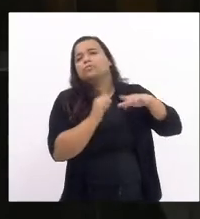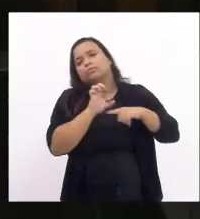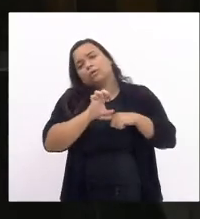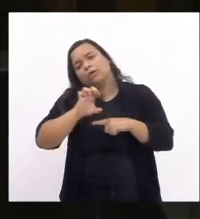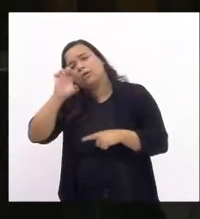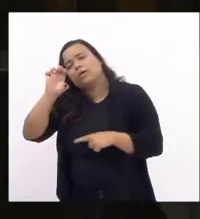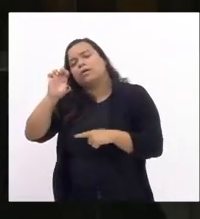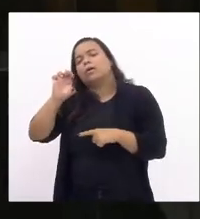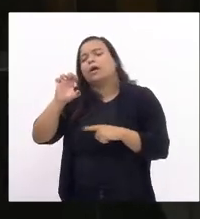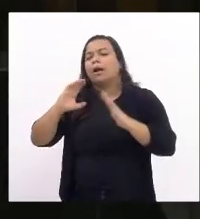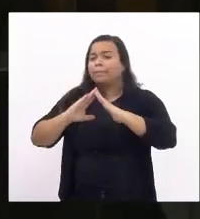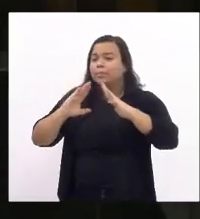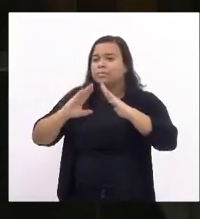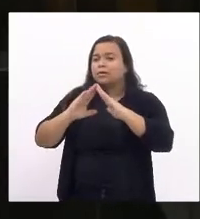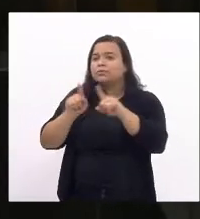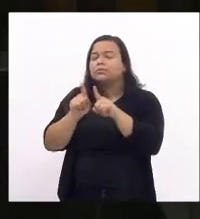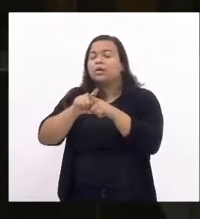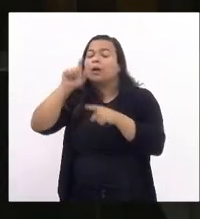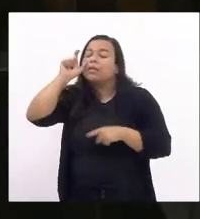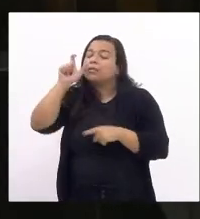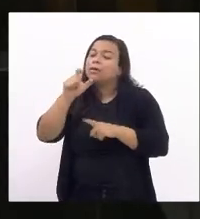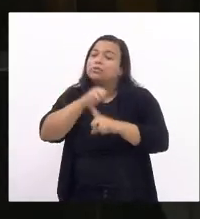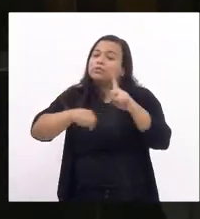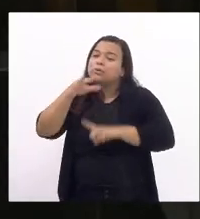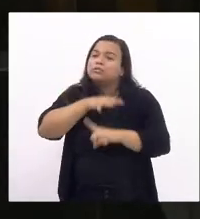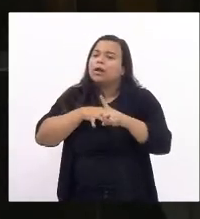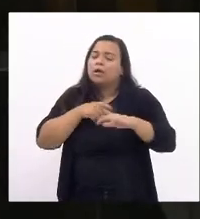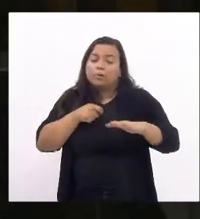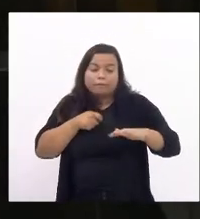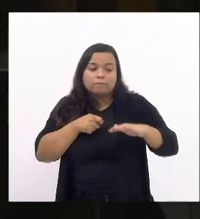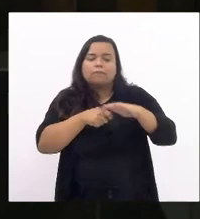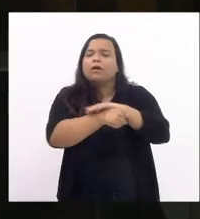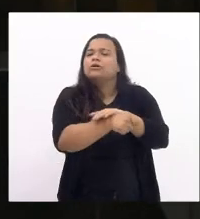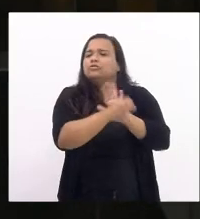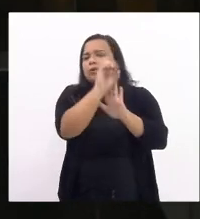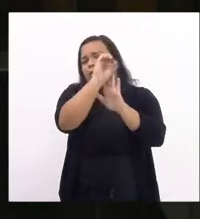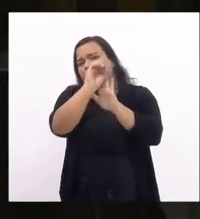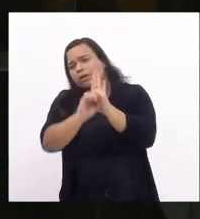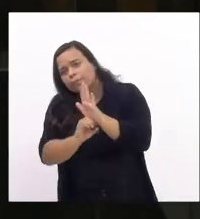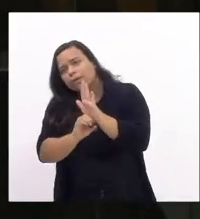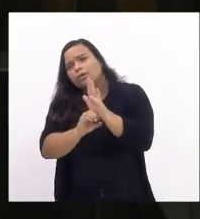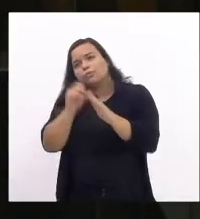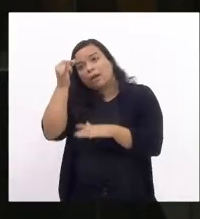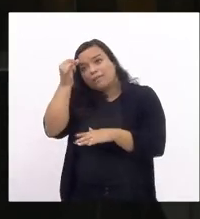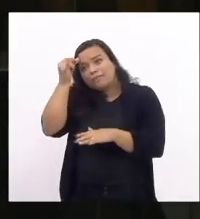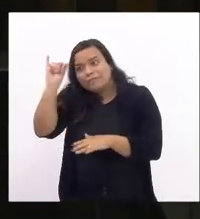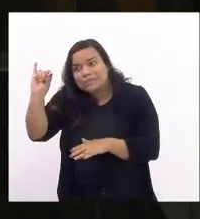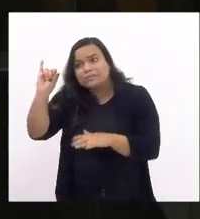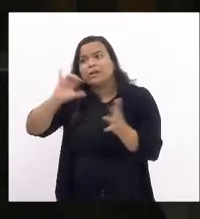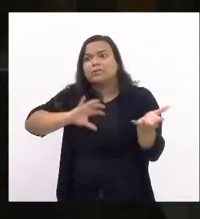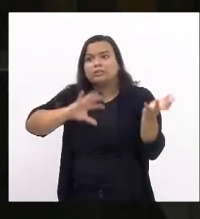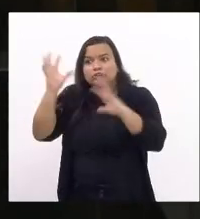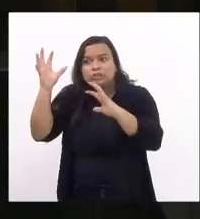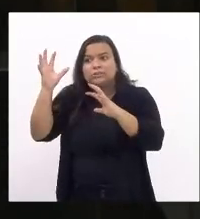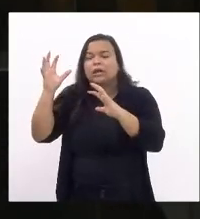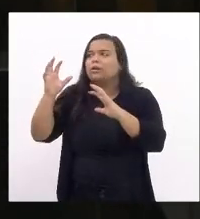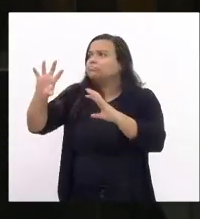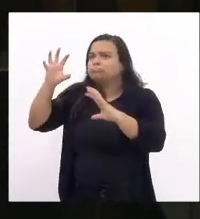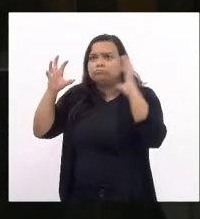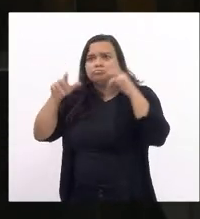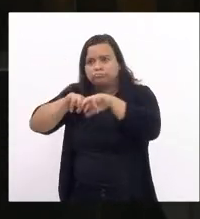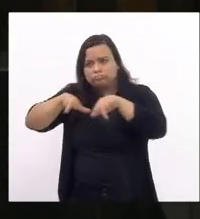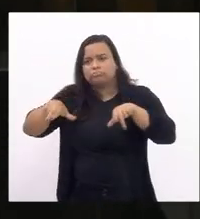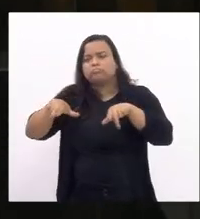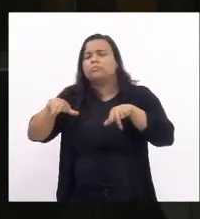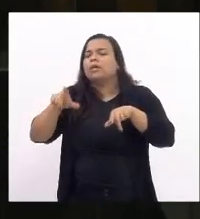Social, investir o orçamento para prevenção de desastres naturais, isso é o